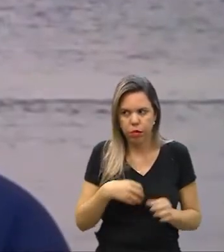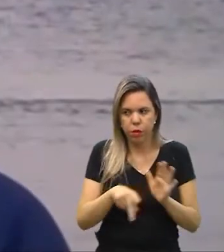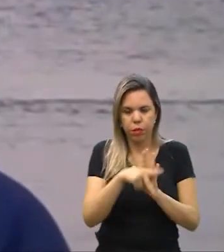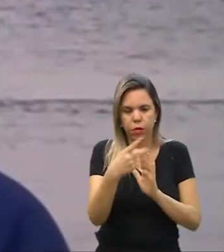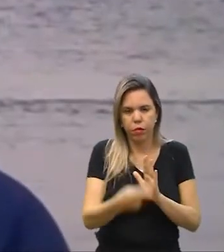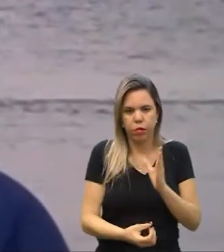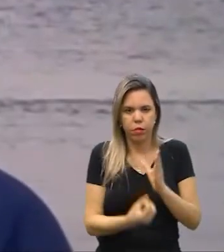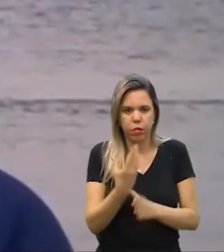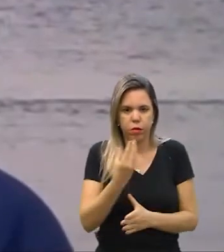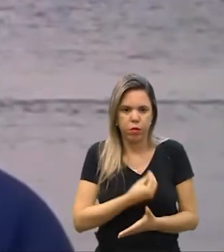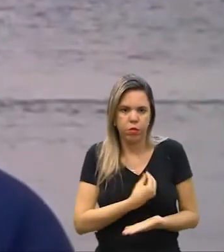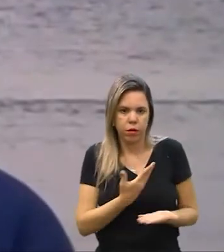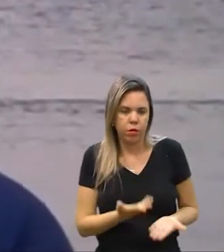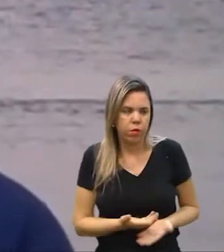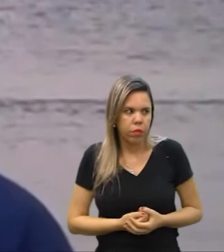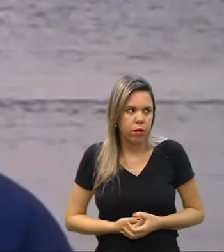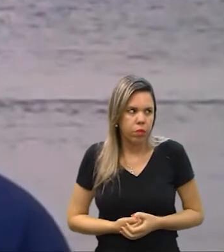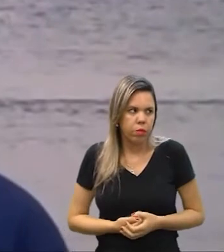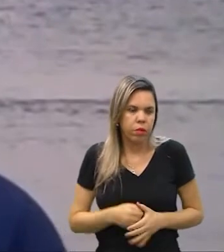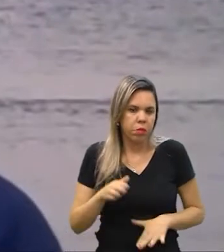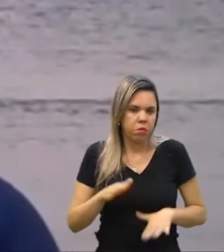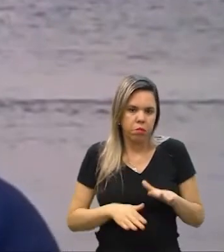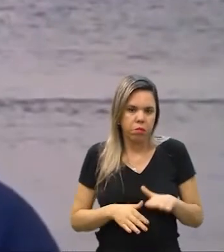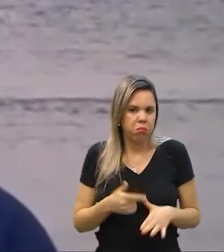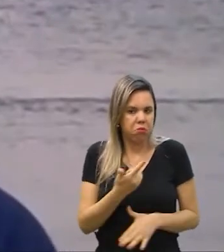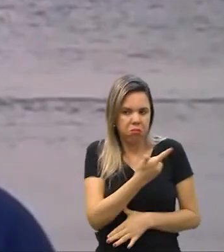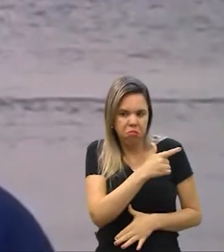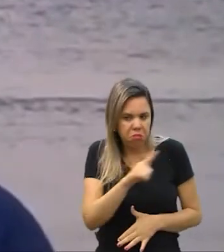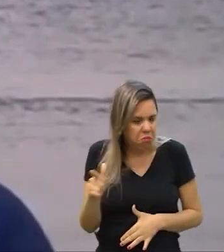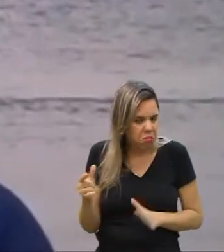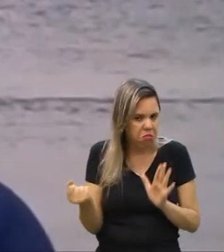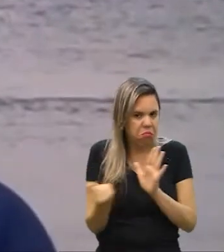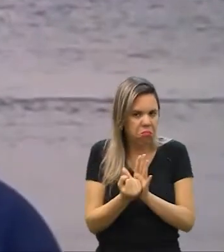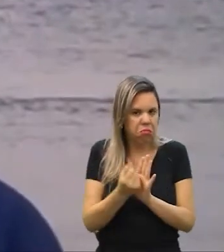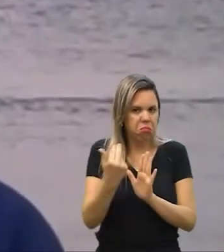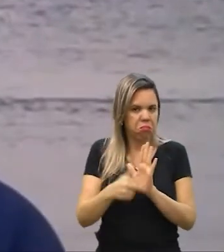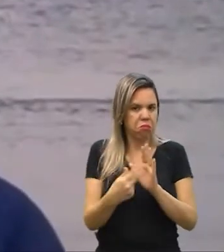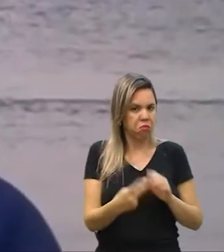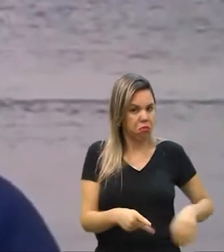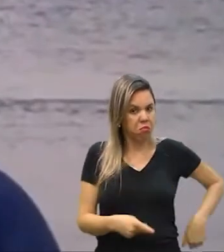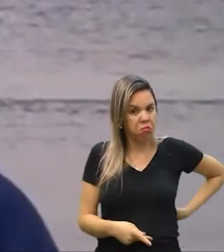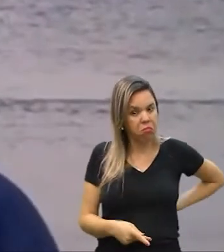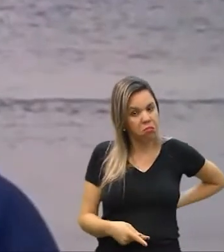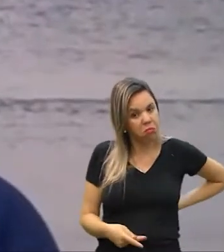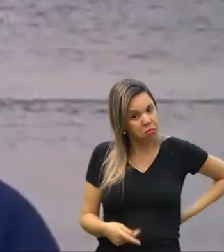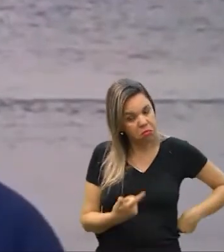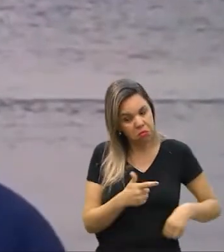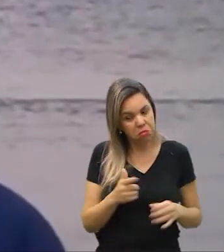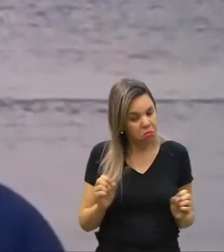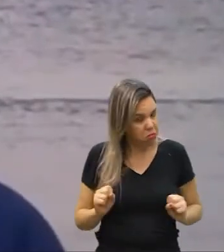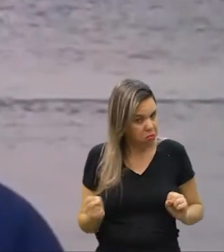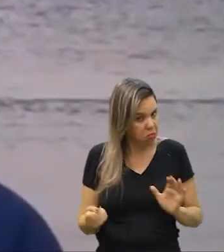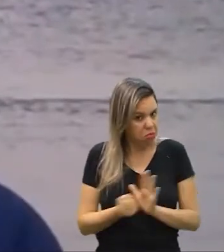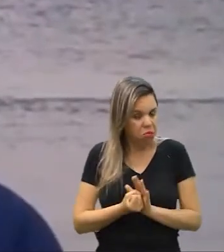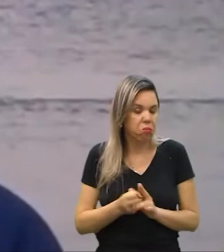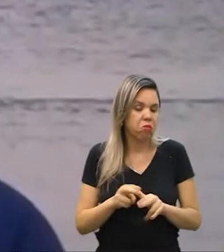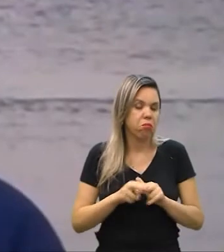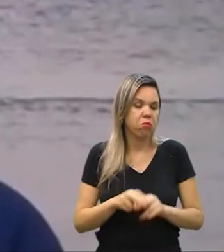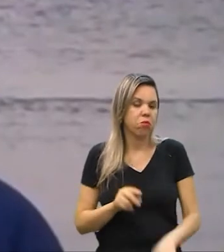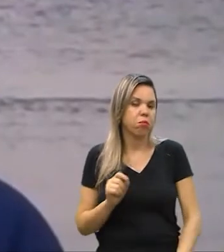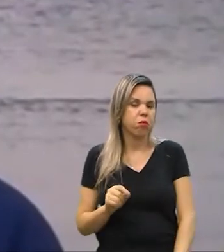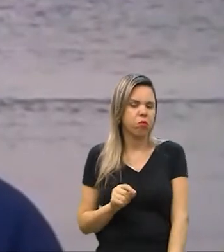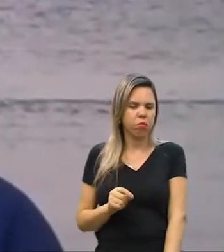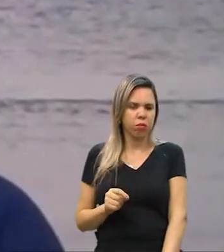Bahia, porém, muitas vezes não tinham registro, né? Não tinham registro por conta